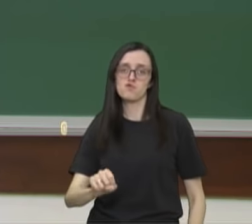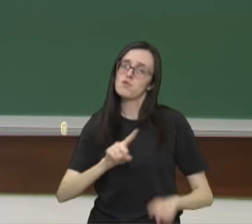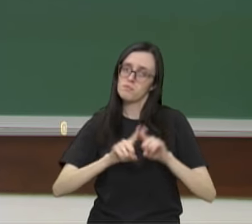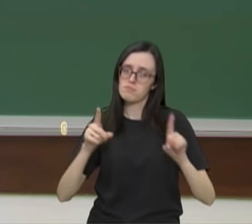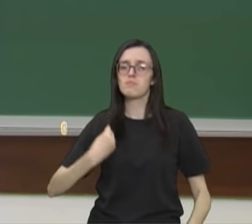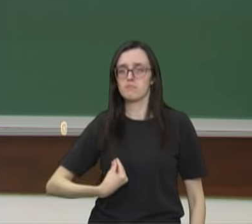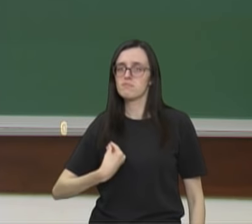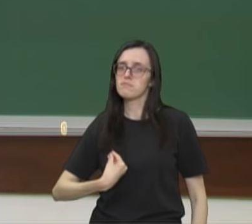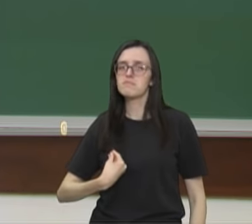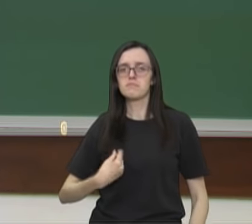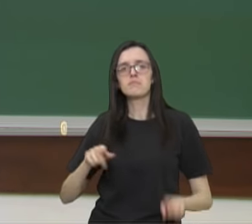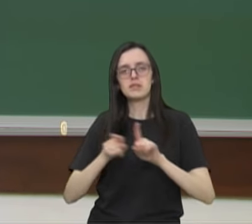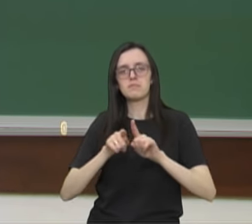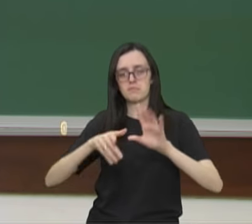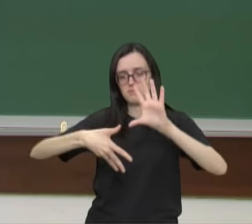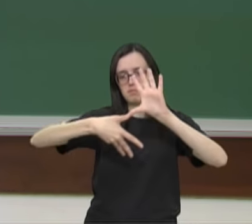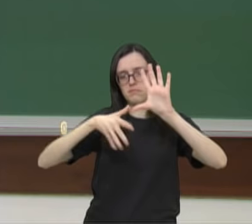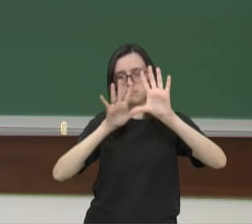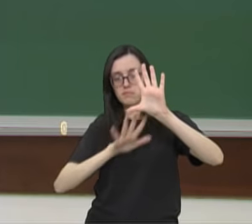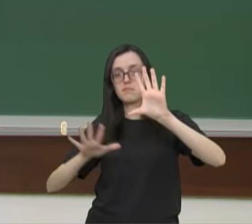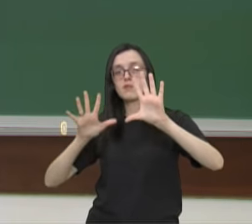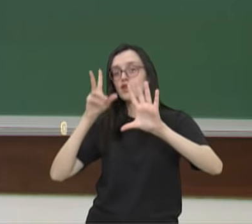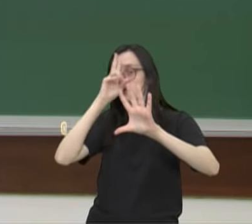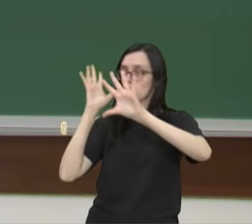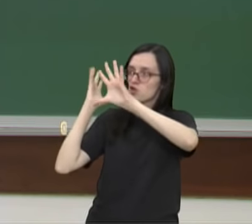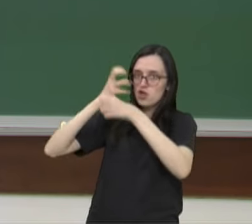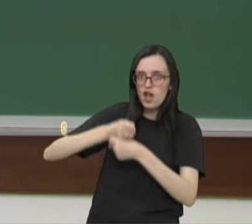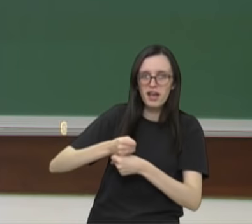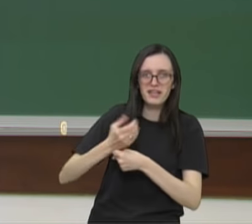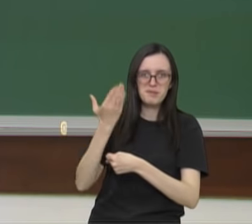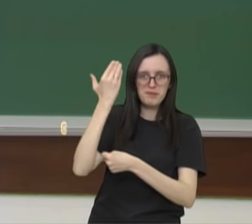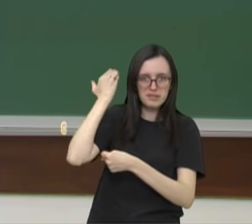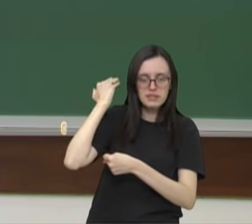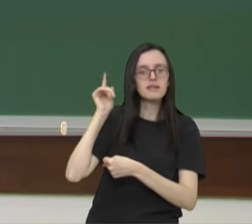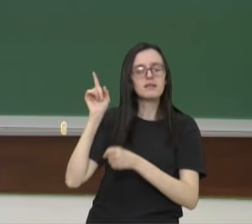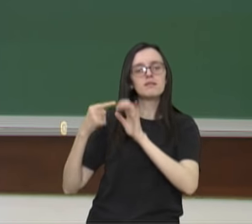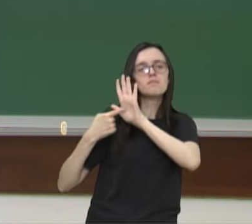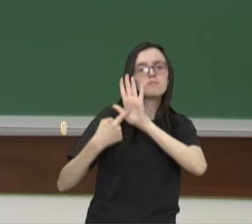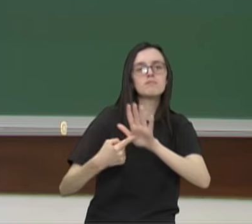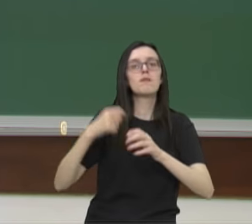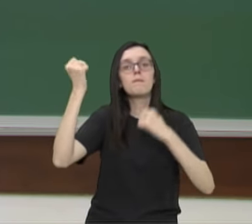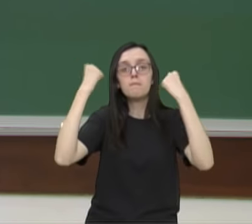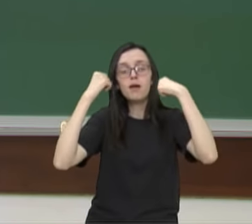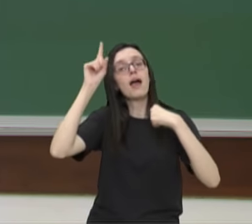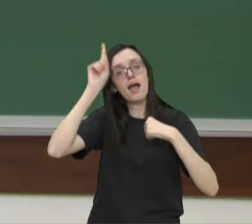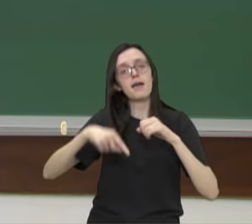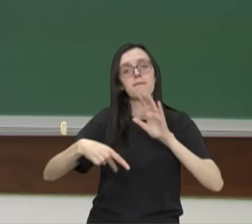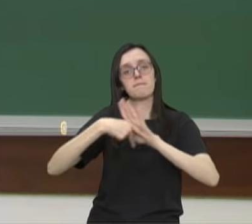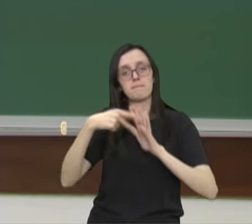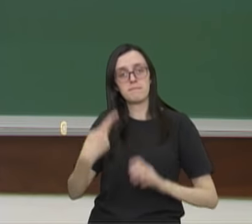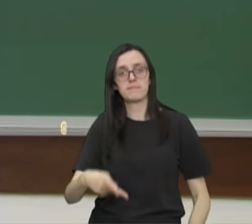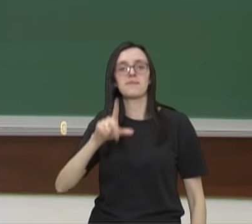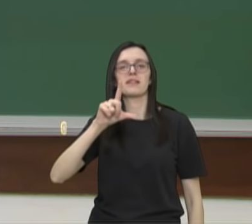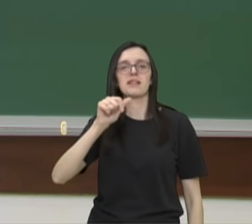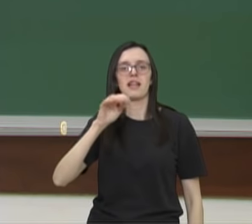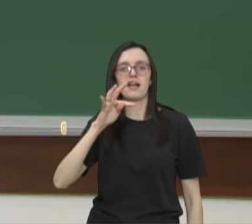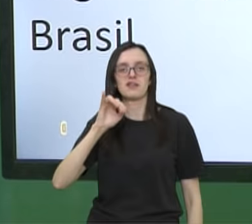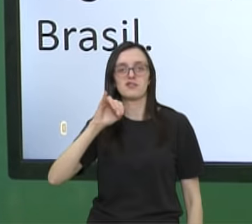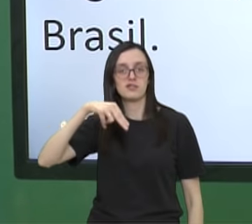e sim um ponto de vista de uma perspectiva histórica e econômica a o méxico faz parte da américa